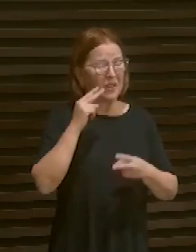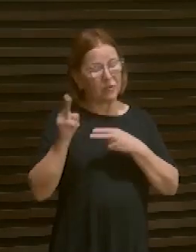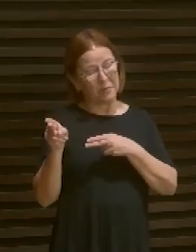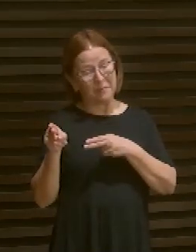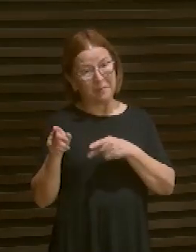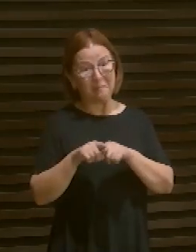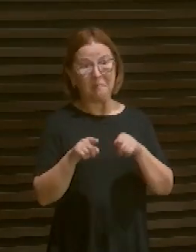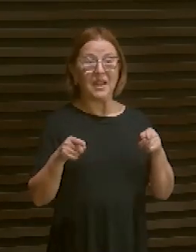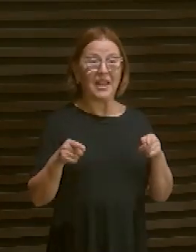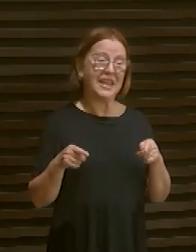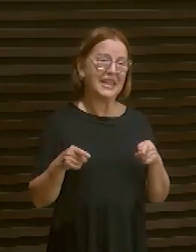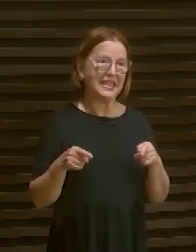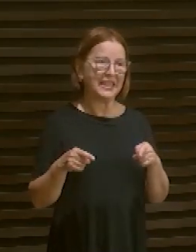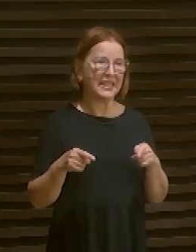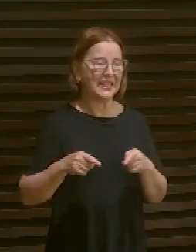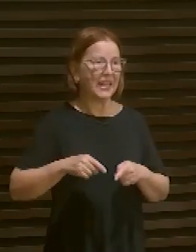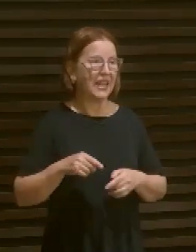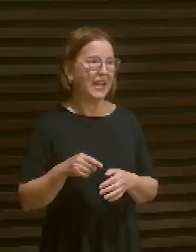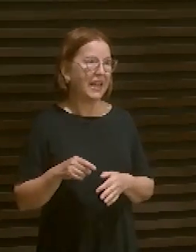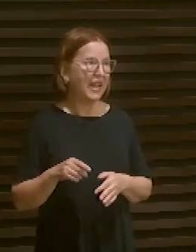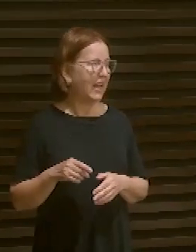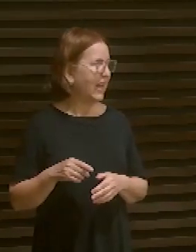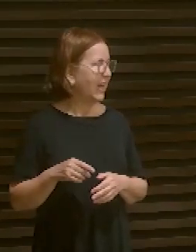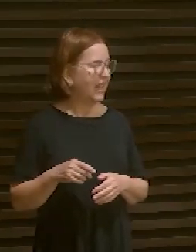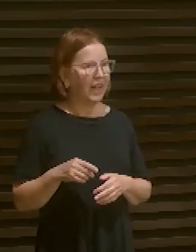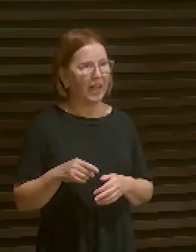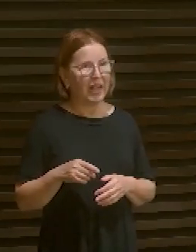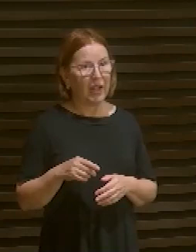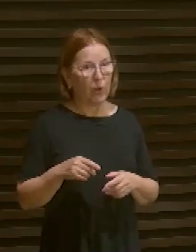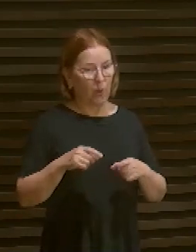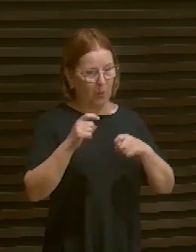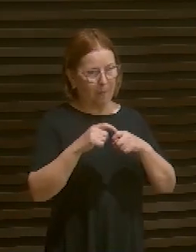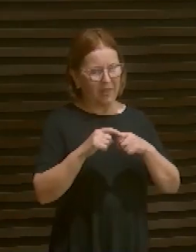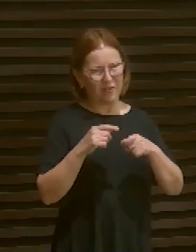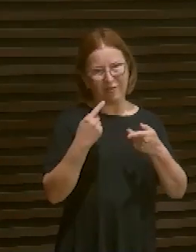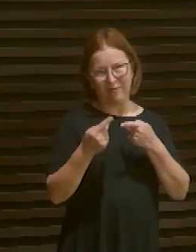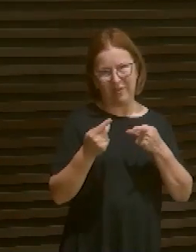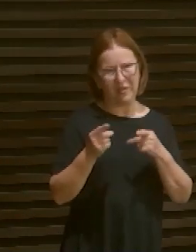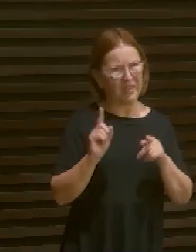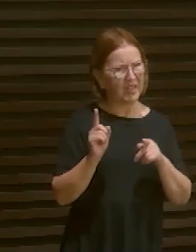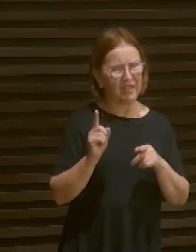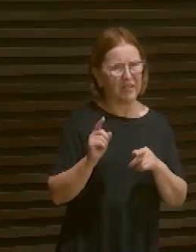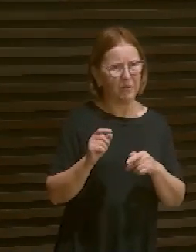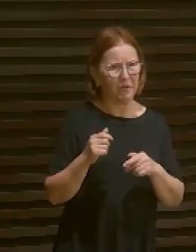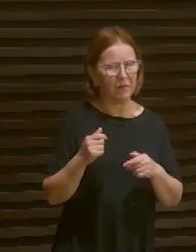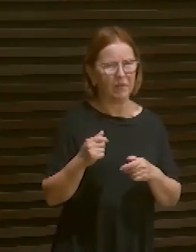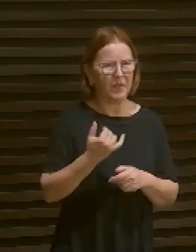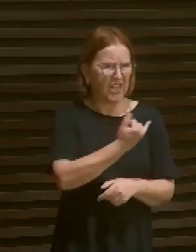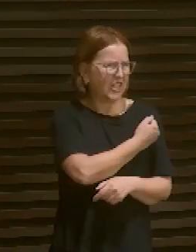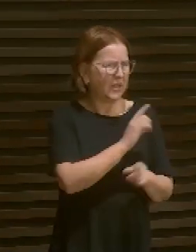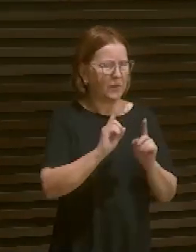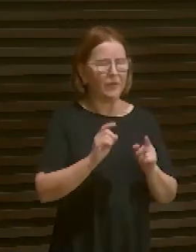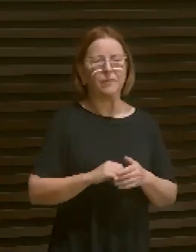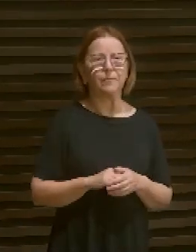não, pastor, você vai sofrer demais. Toma um dormonidezinho. Mas eu cheguei, eu não